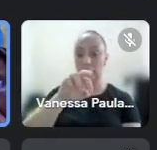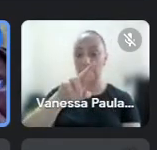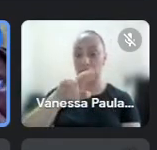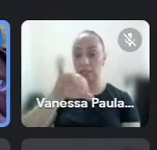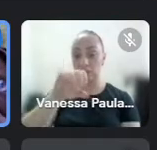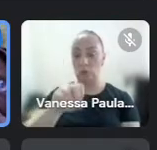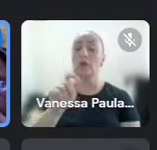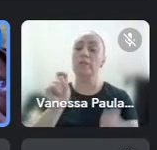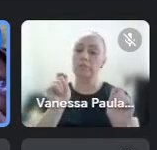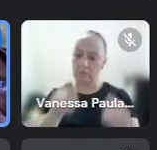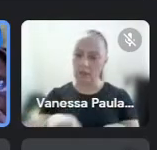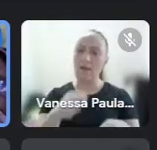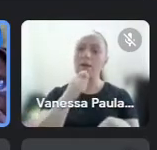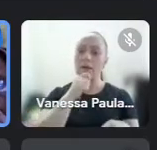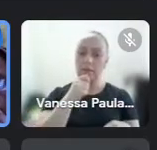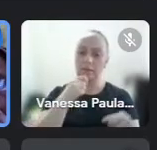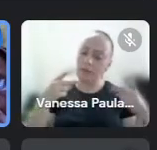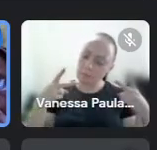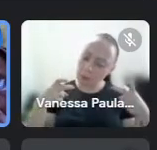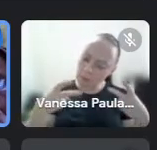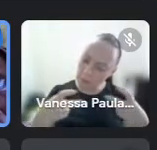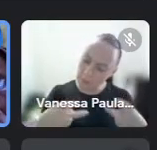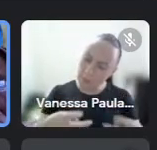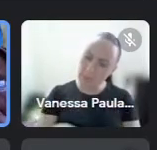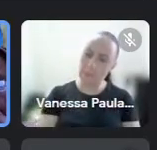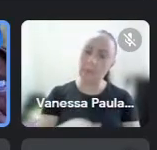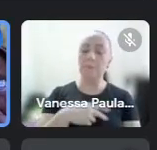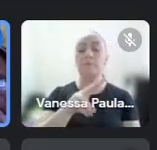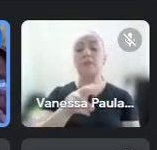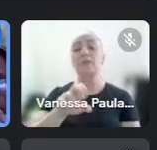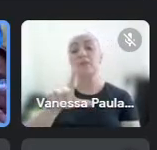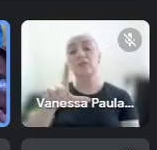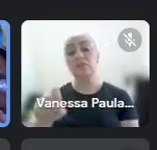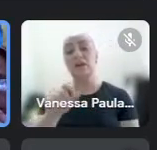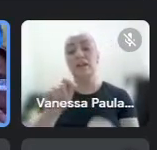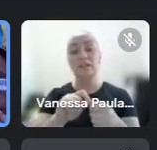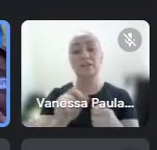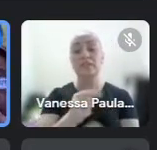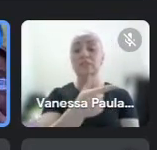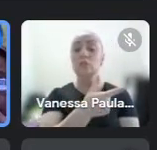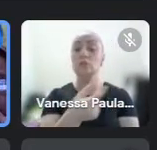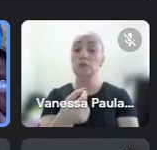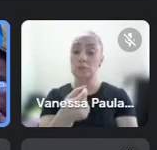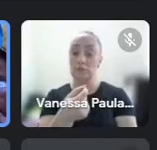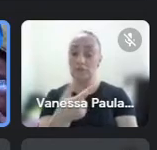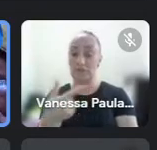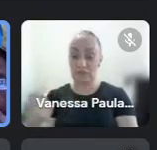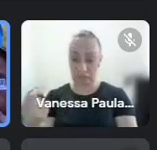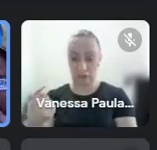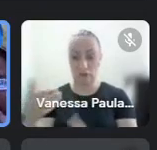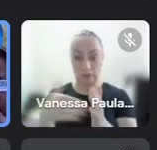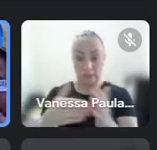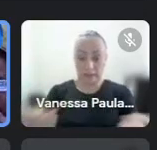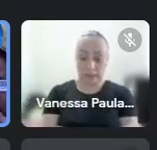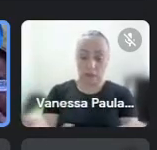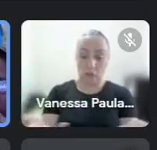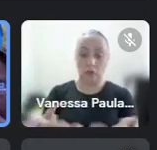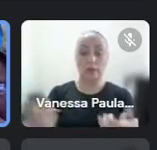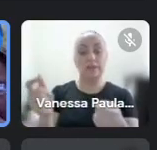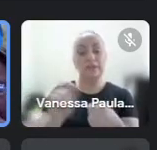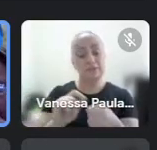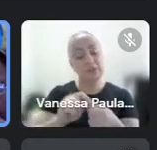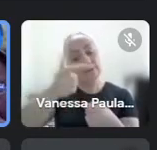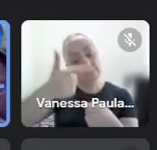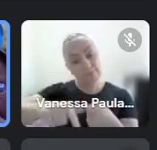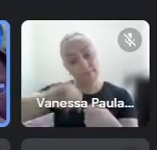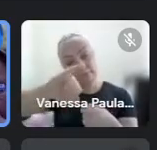explorado. Então, a Vale ela tem feito isso, de 2020 para cá, ela tem feito reaproveitamento